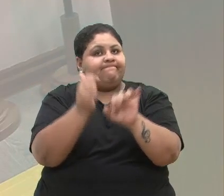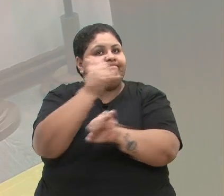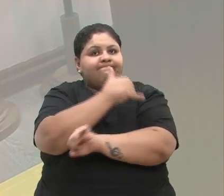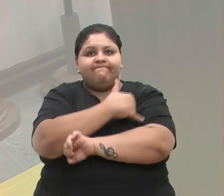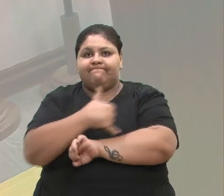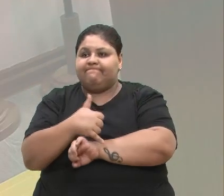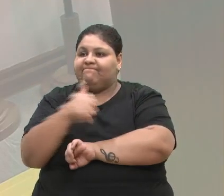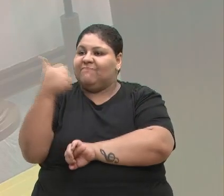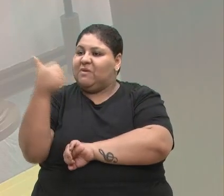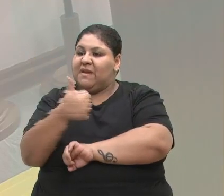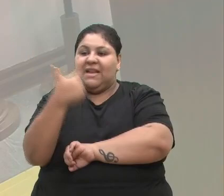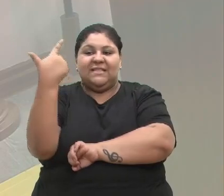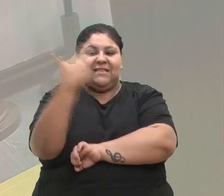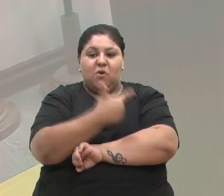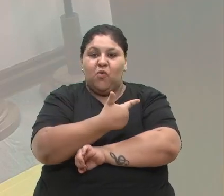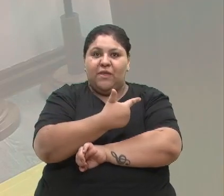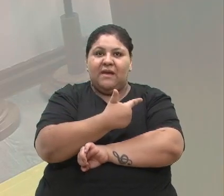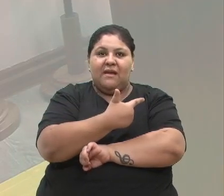primeira ou da segunda comissão.